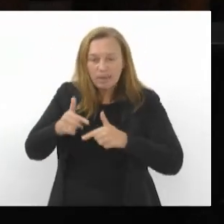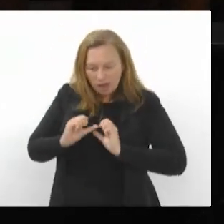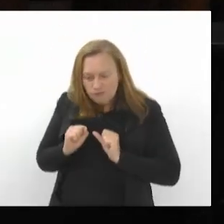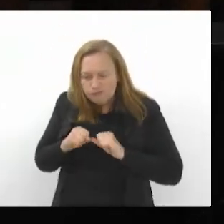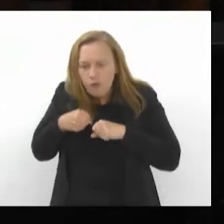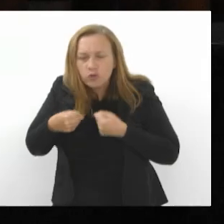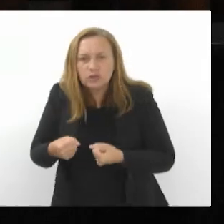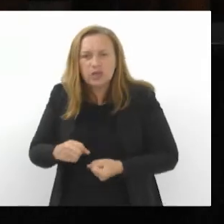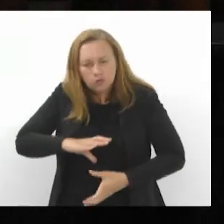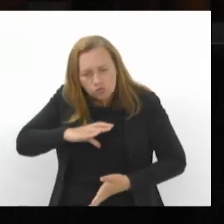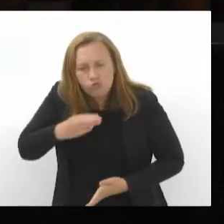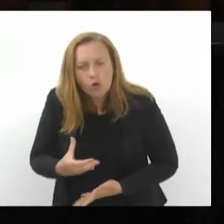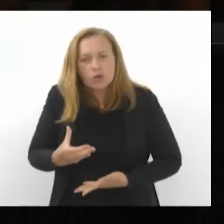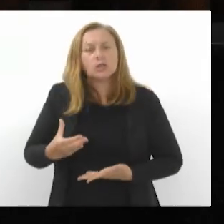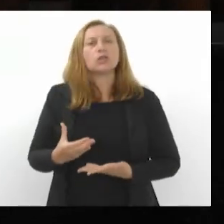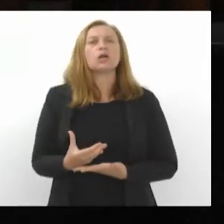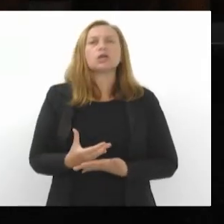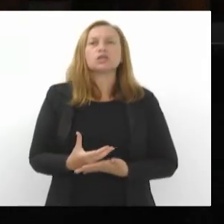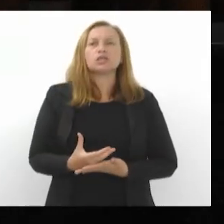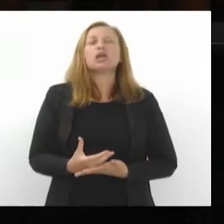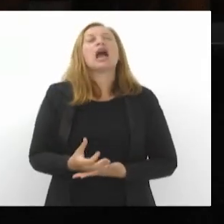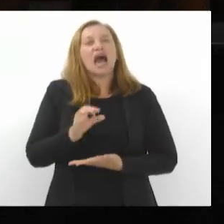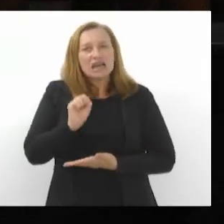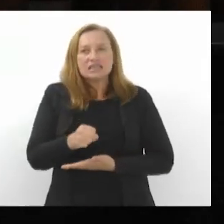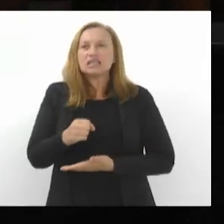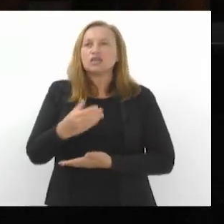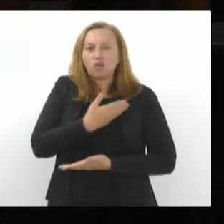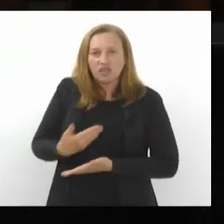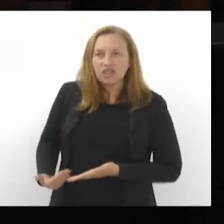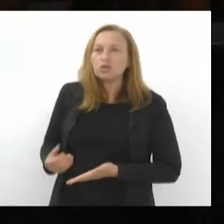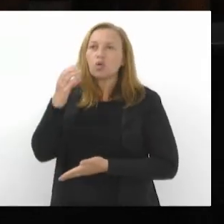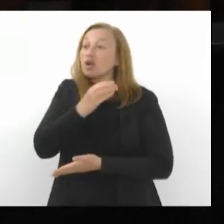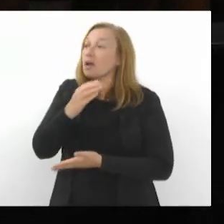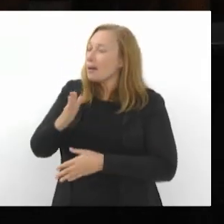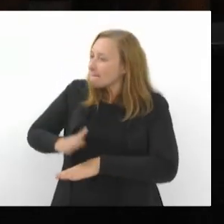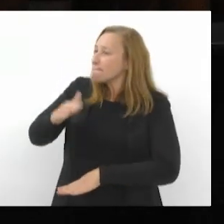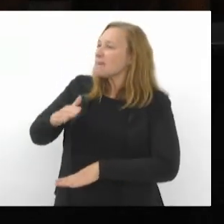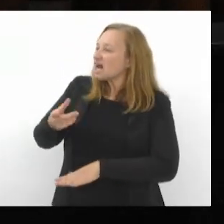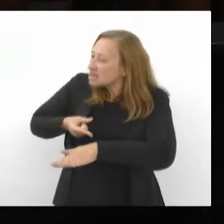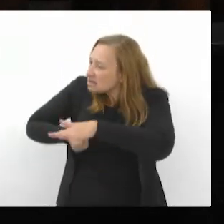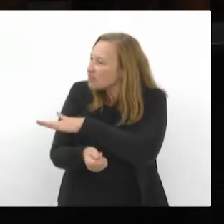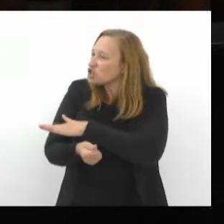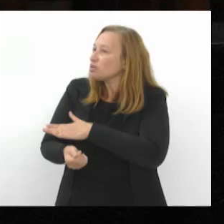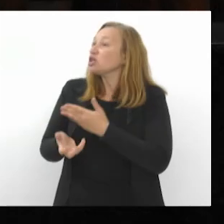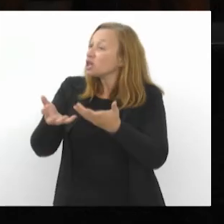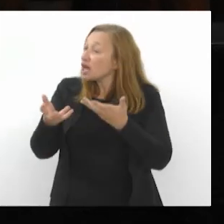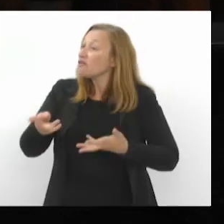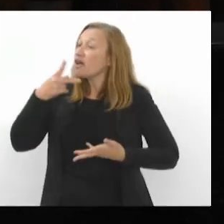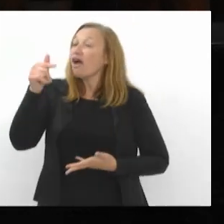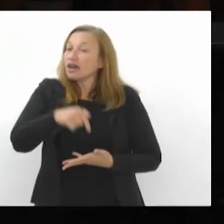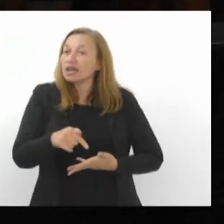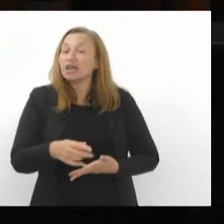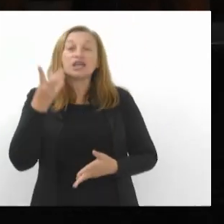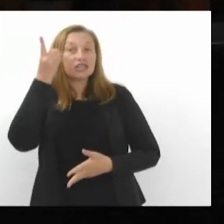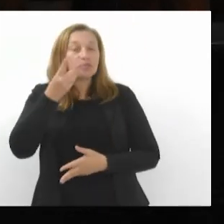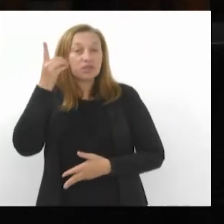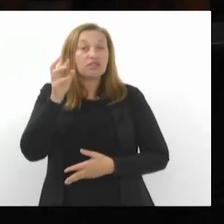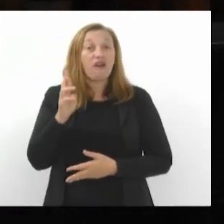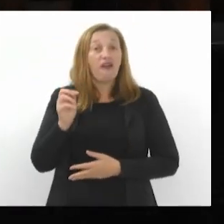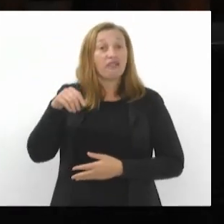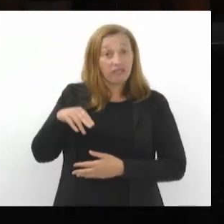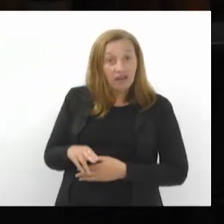empenhado, tem que trabalhar, né, fortalecido. E aí, que é o governador Cláudio Castro, aumente o investimento. E quero destacar aqui, deputado Renan